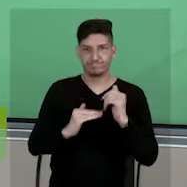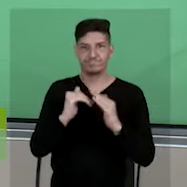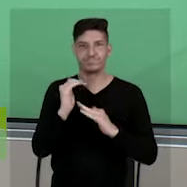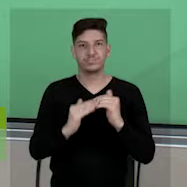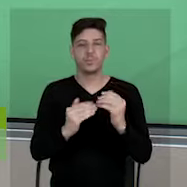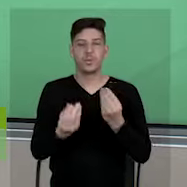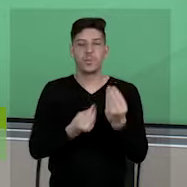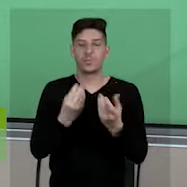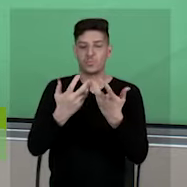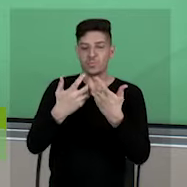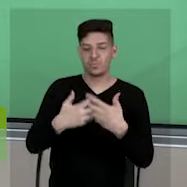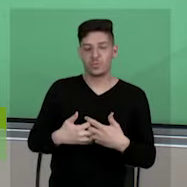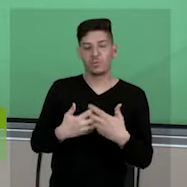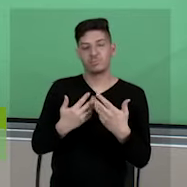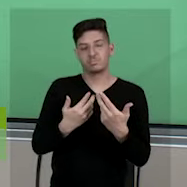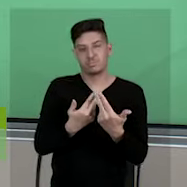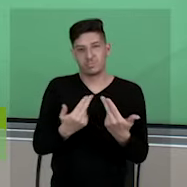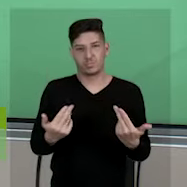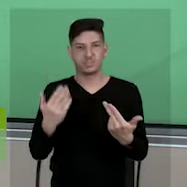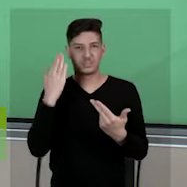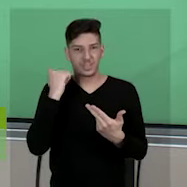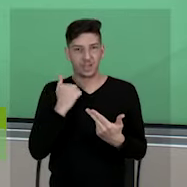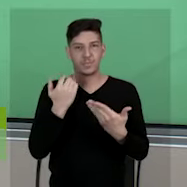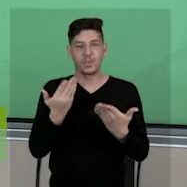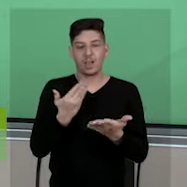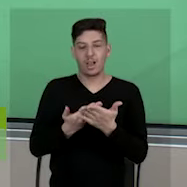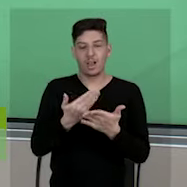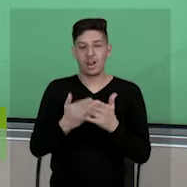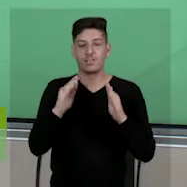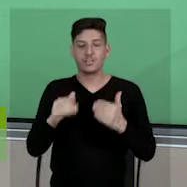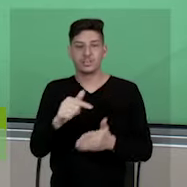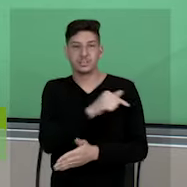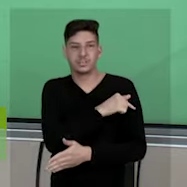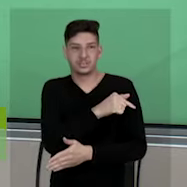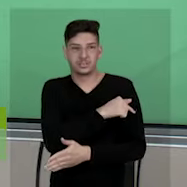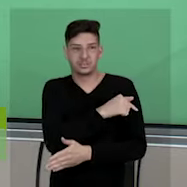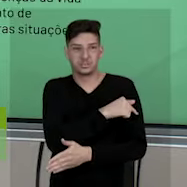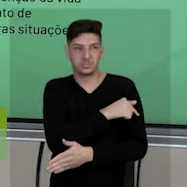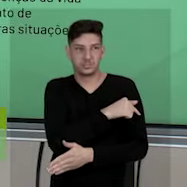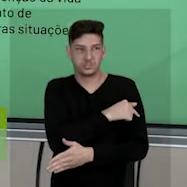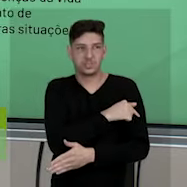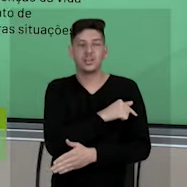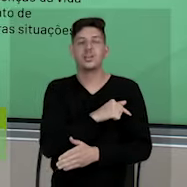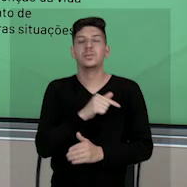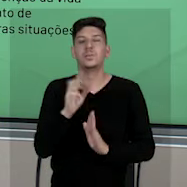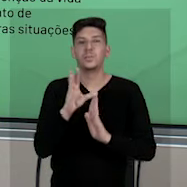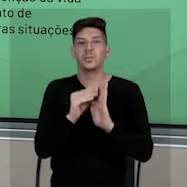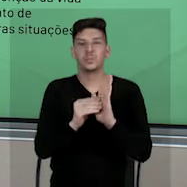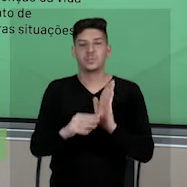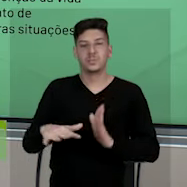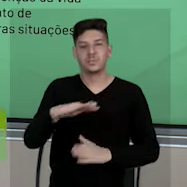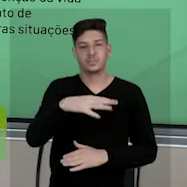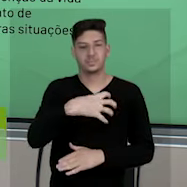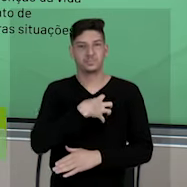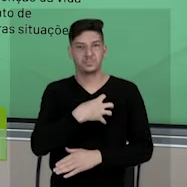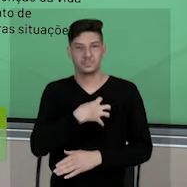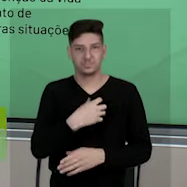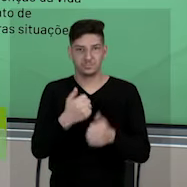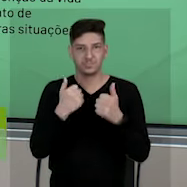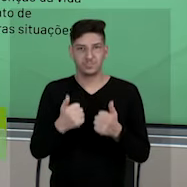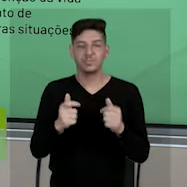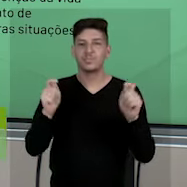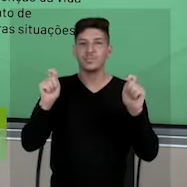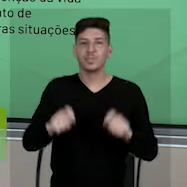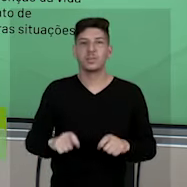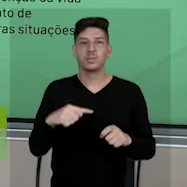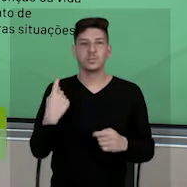do funcionamento delas em ciclos. E aí, essa é uma aula para o 7º ano do ensino fundamental do conteúdo de ciências. Então, as habilidades